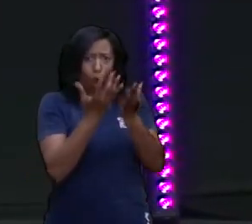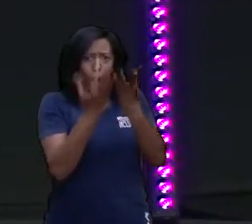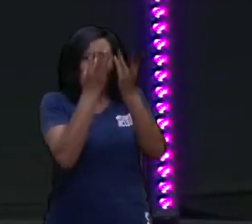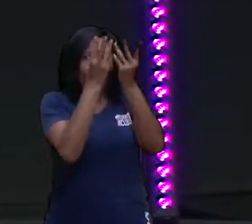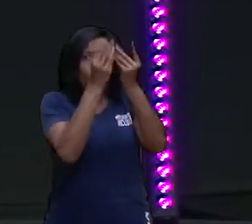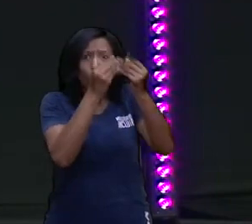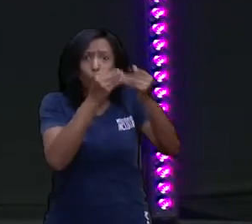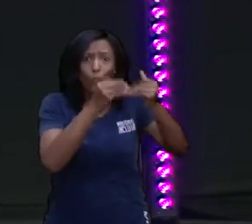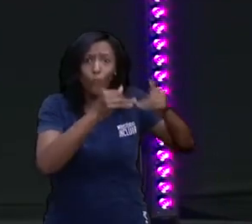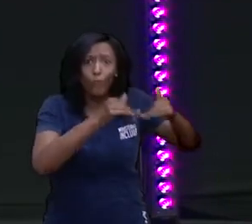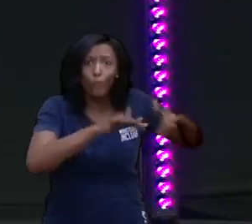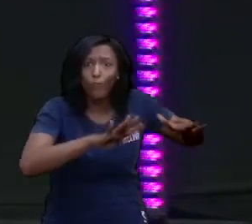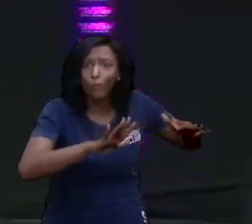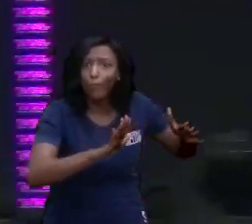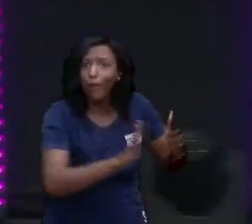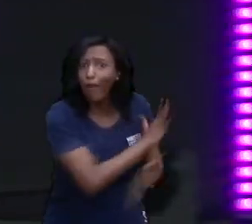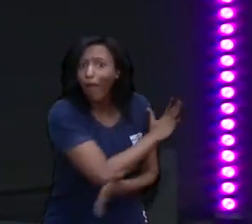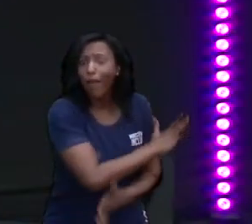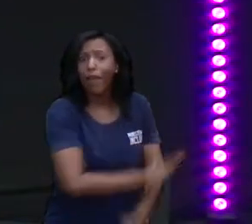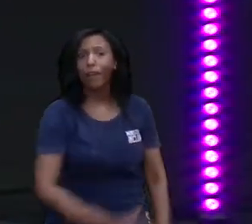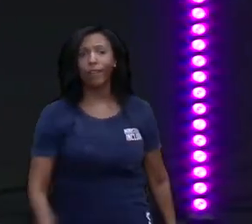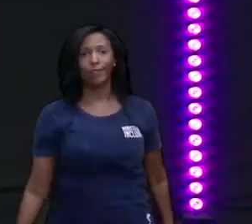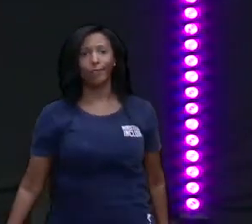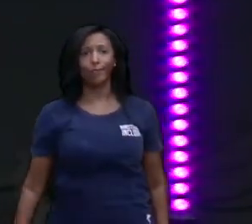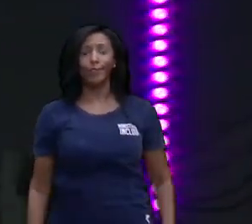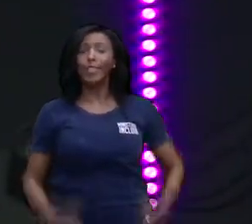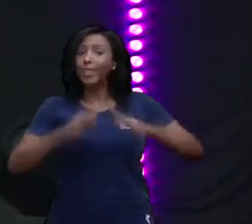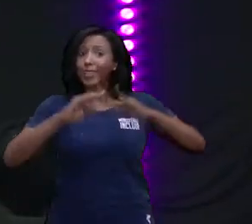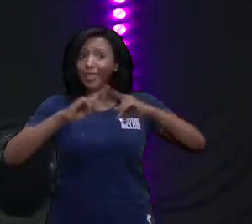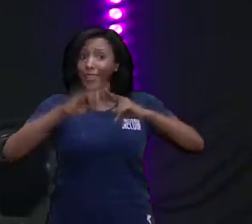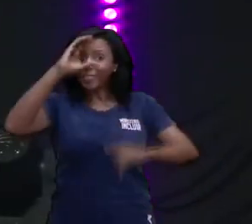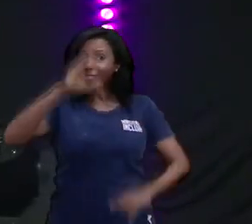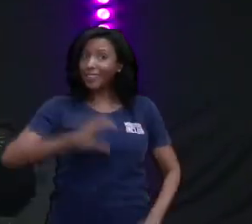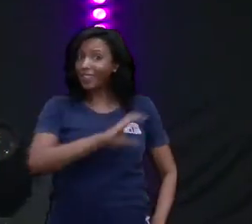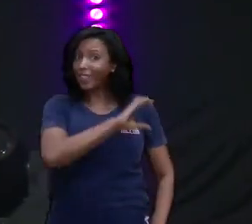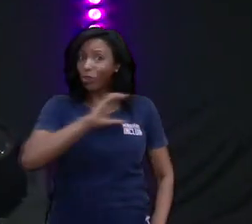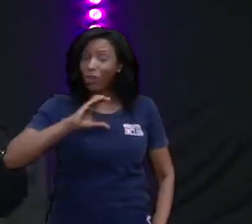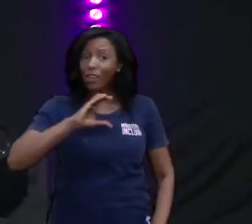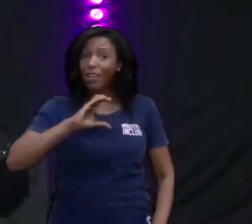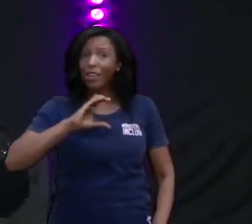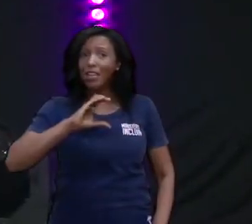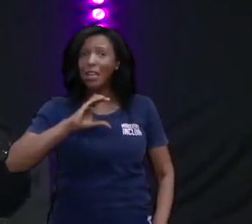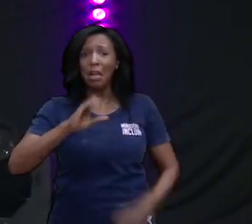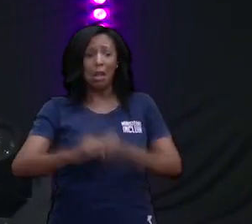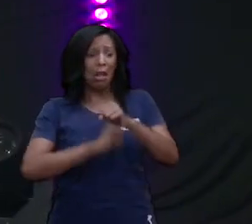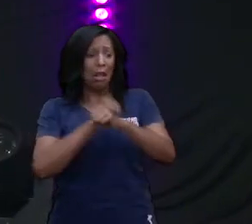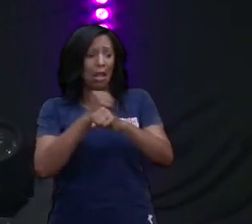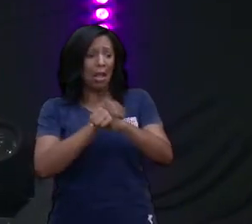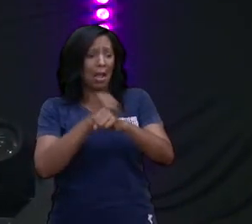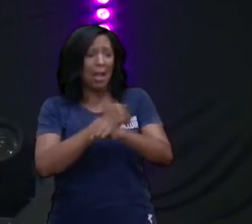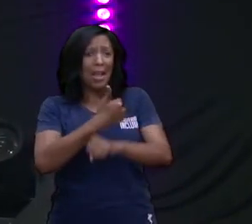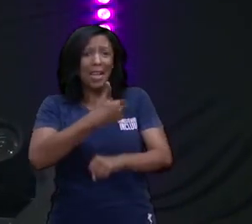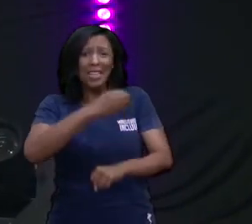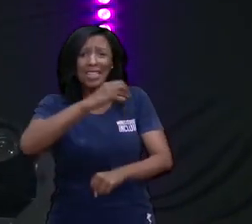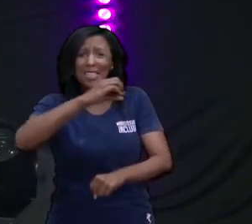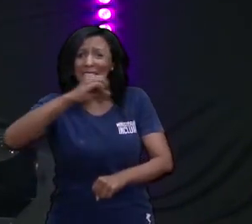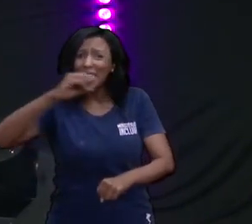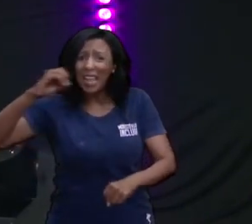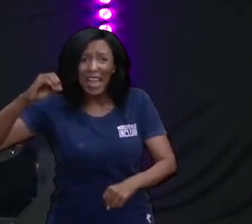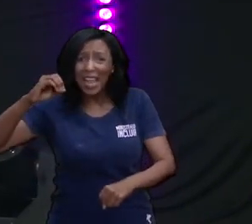algumas igrejas Católicas em igrejas centenárias patrimônio cultural Patrimônio